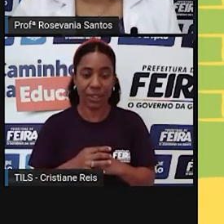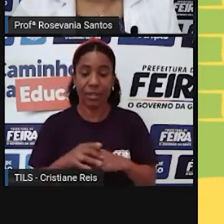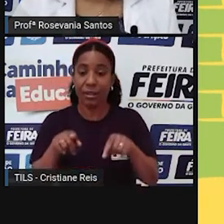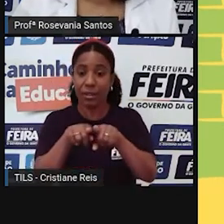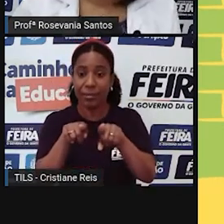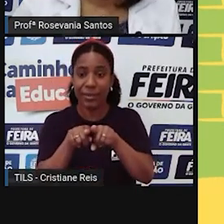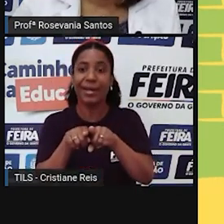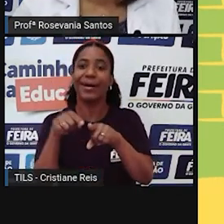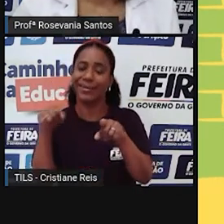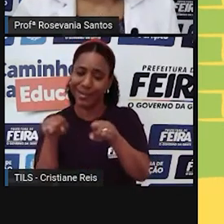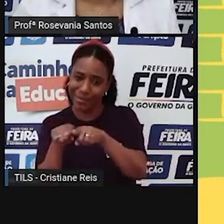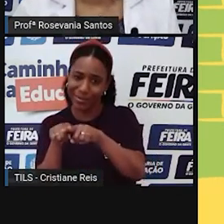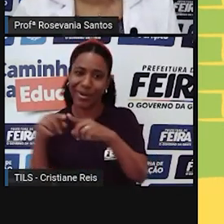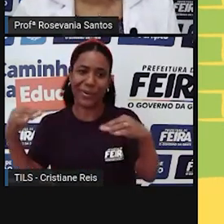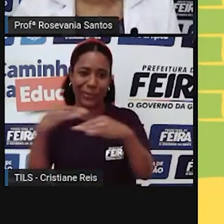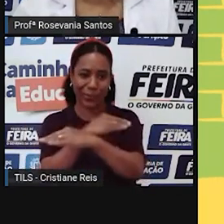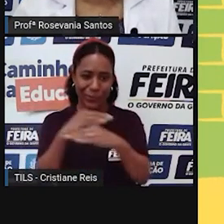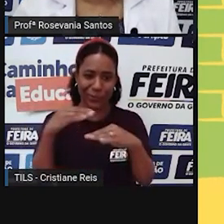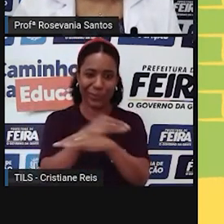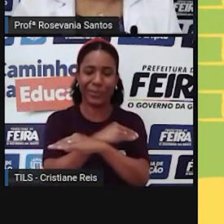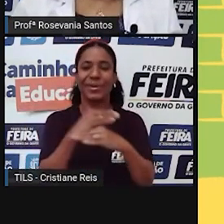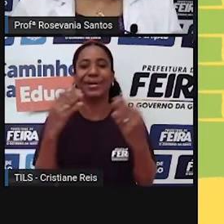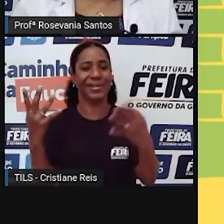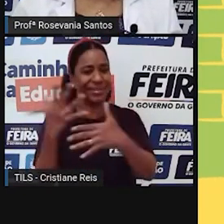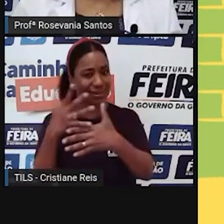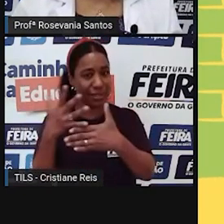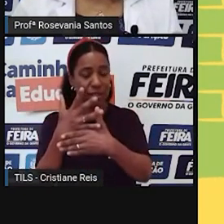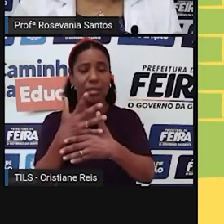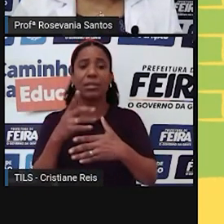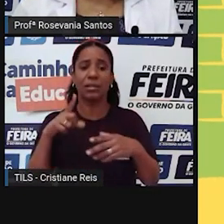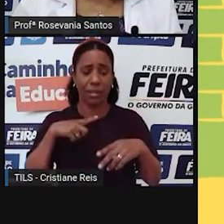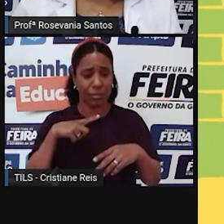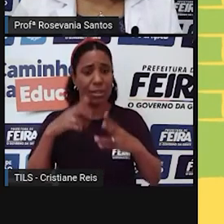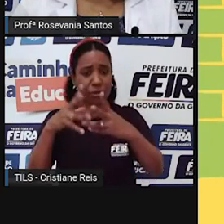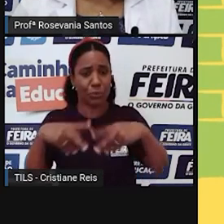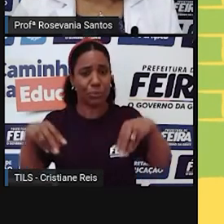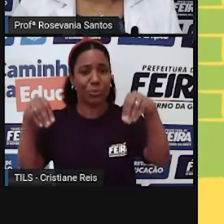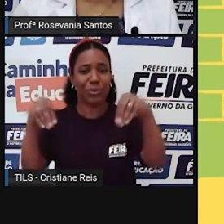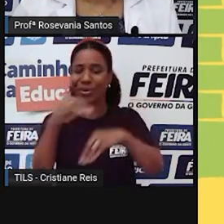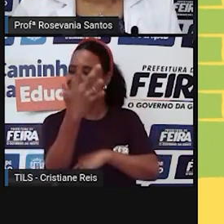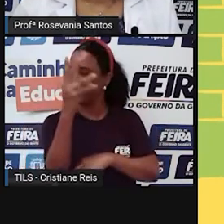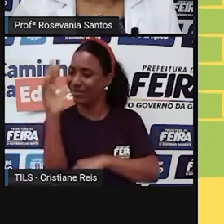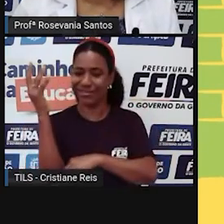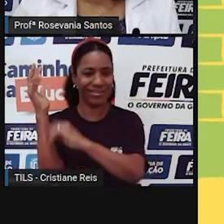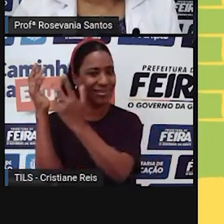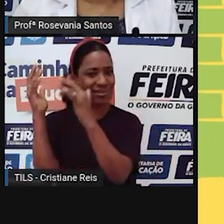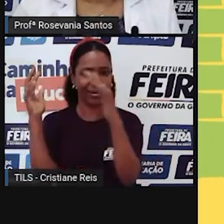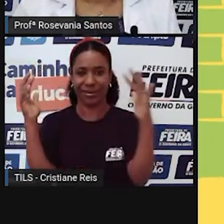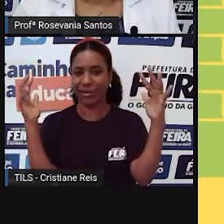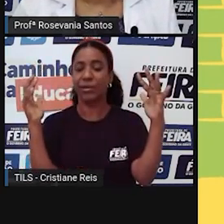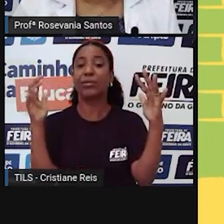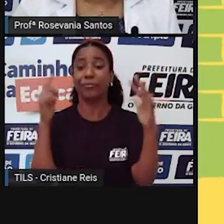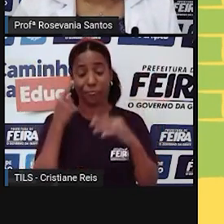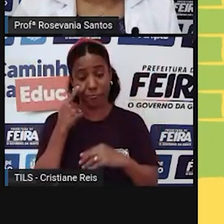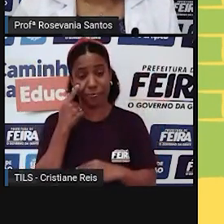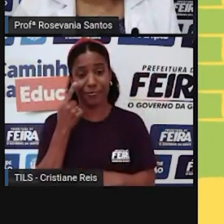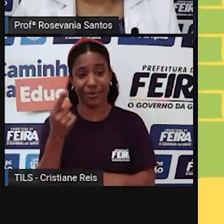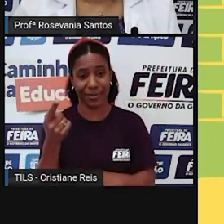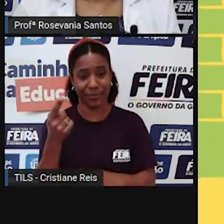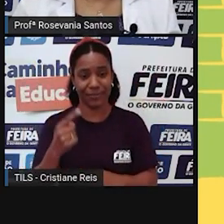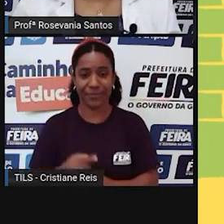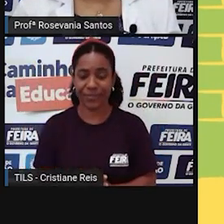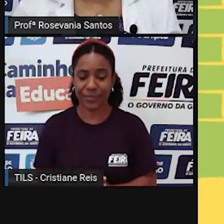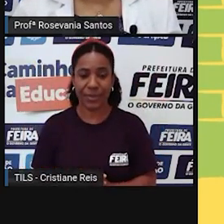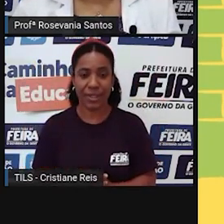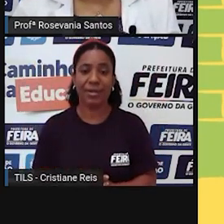tenho o clima, eu tenho a vegetação, eu tenho a hidrografia. Então, as paisagens humanizadas, elas convivem com os elementos